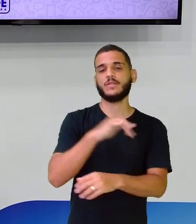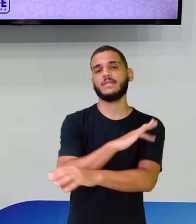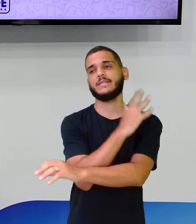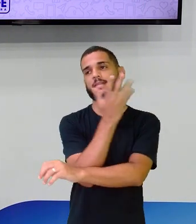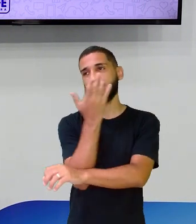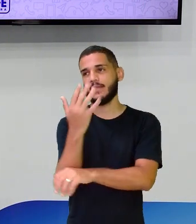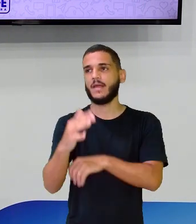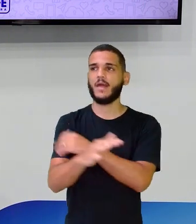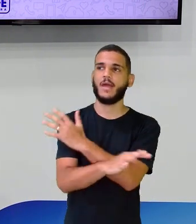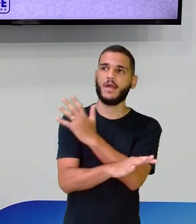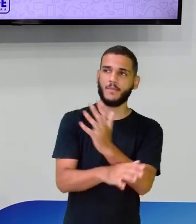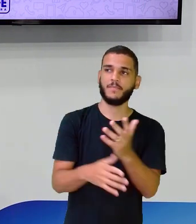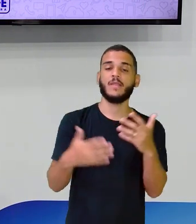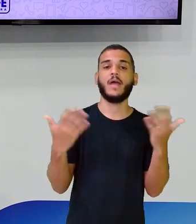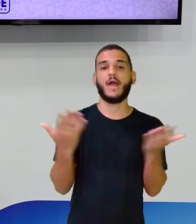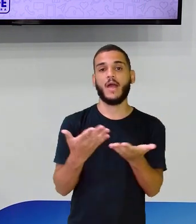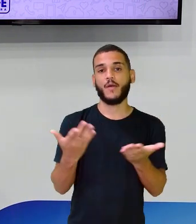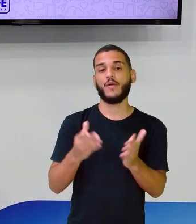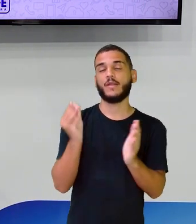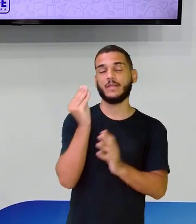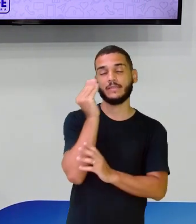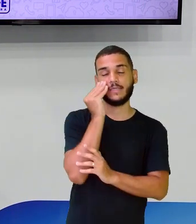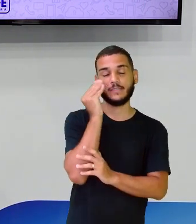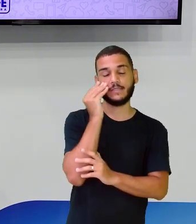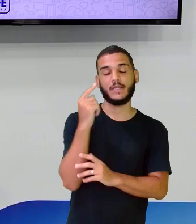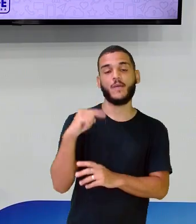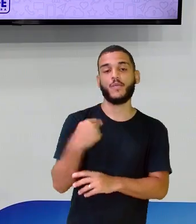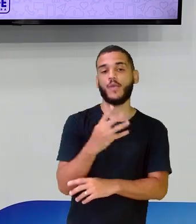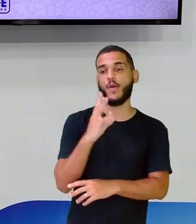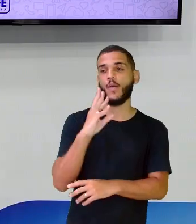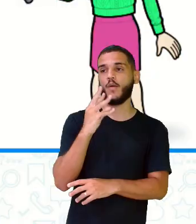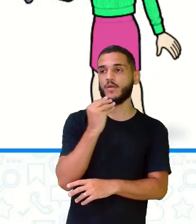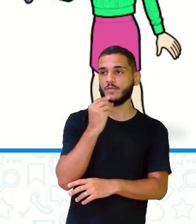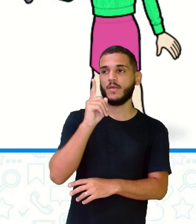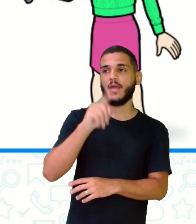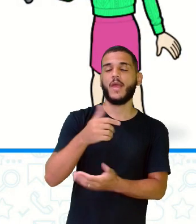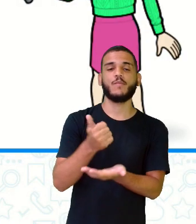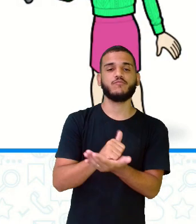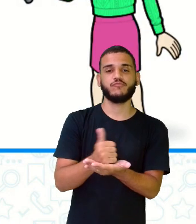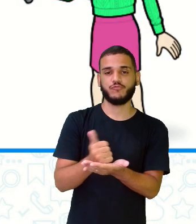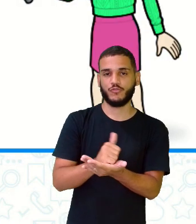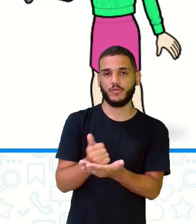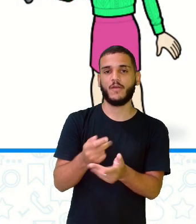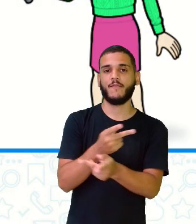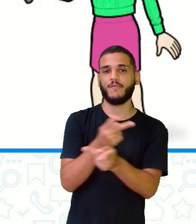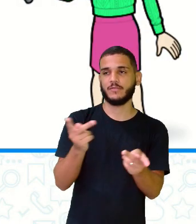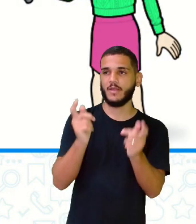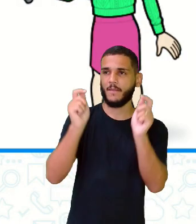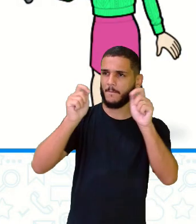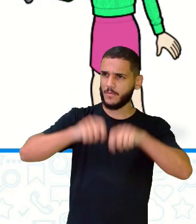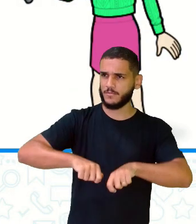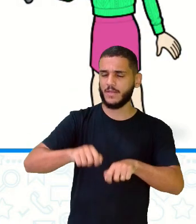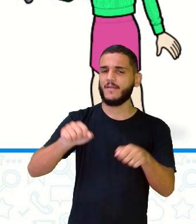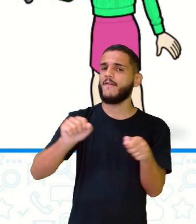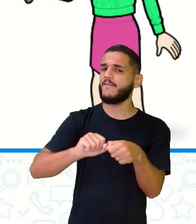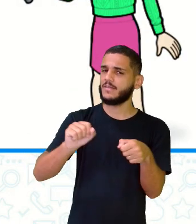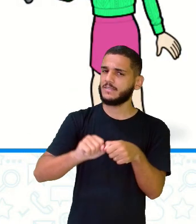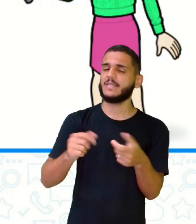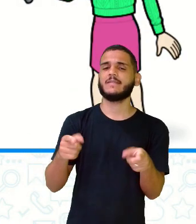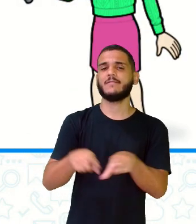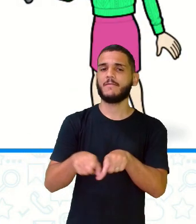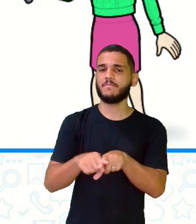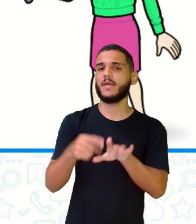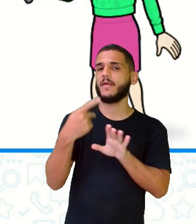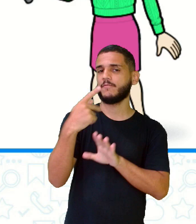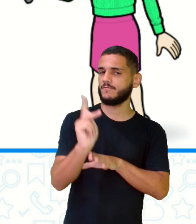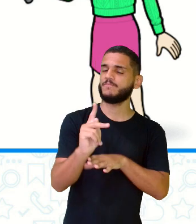vamos testar os nossos conhecimentos aqui. Isso daqui é um joguinho que vocês podem fazer aí, bem